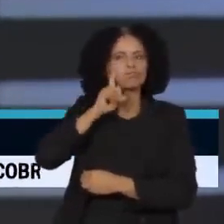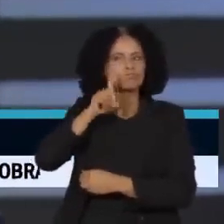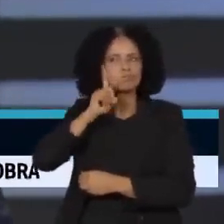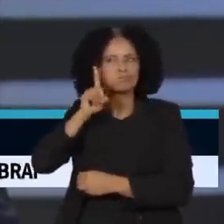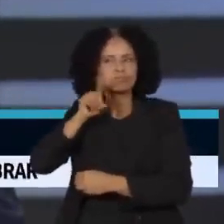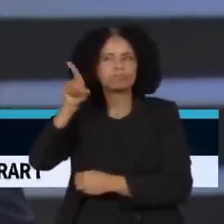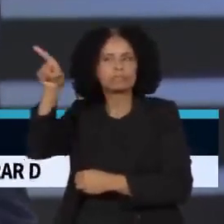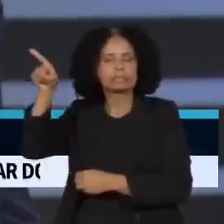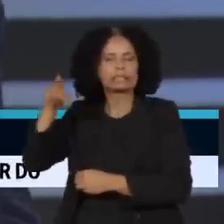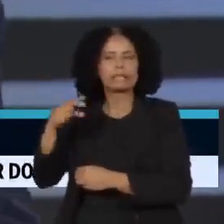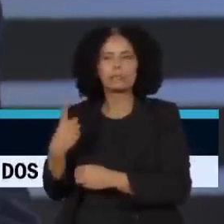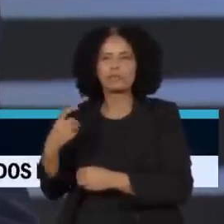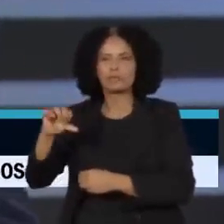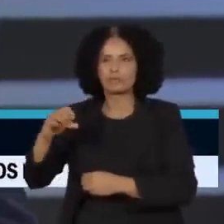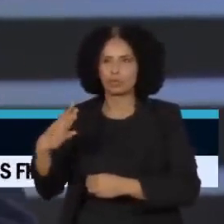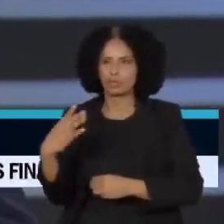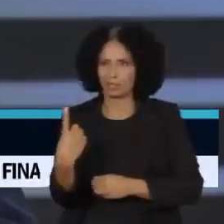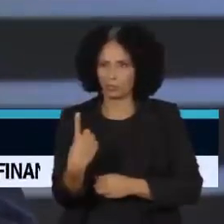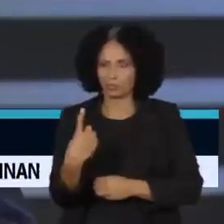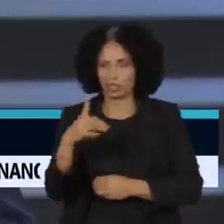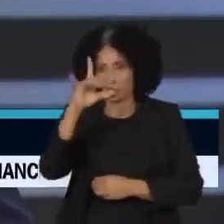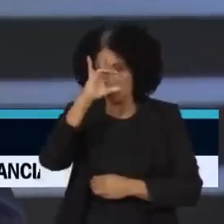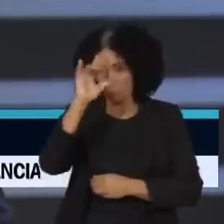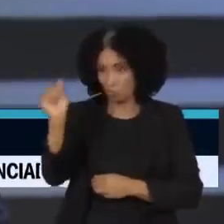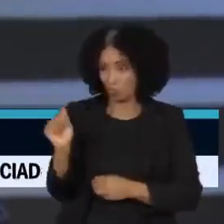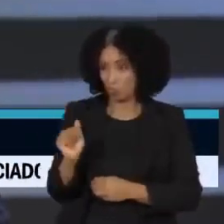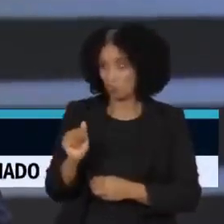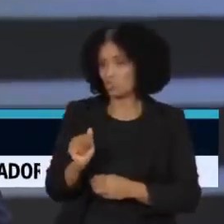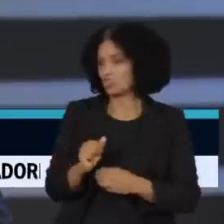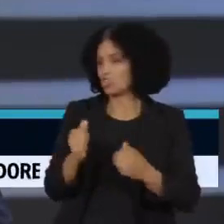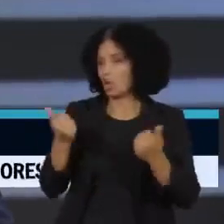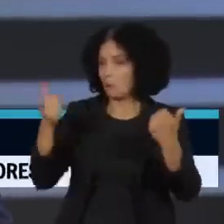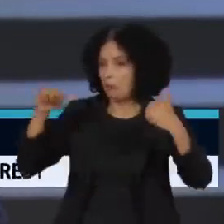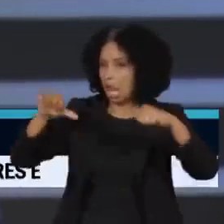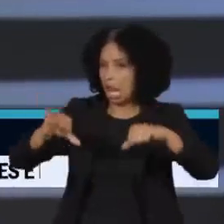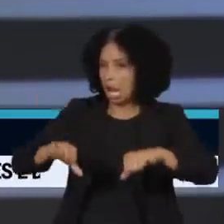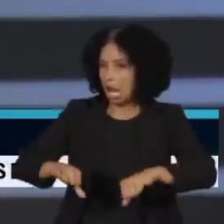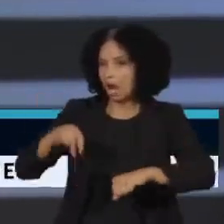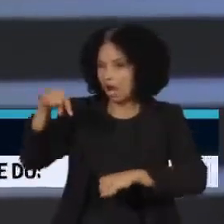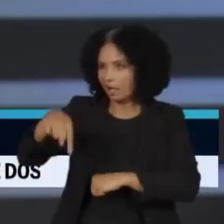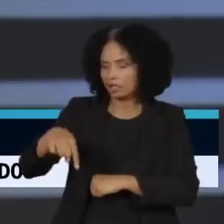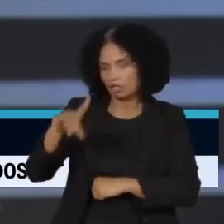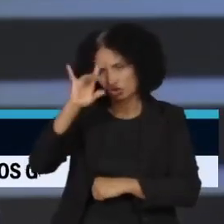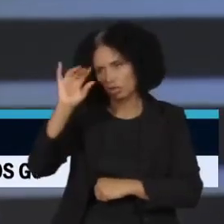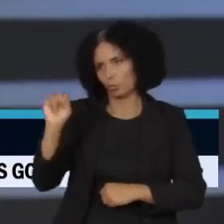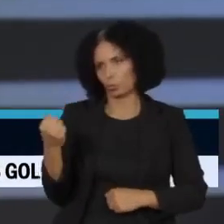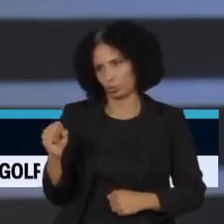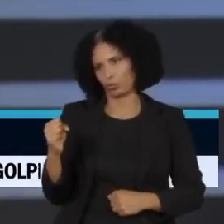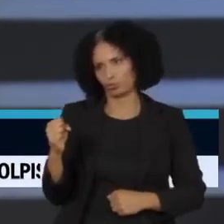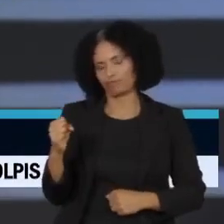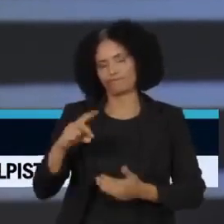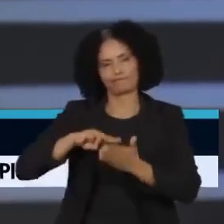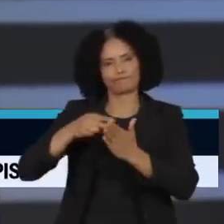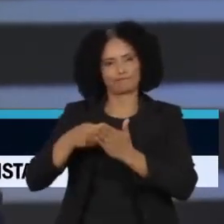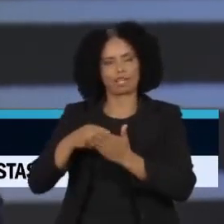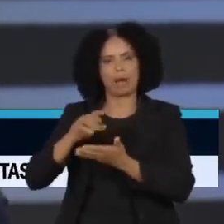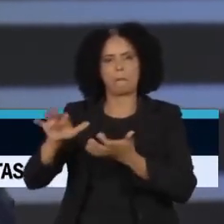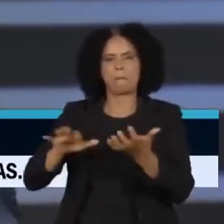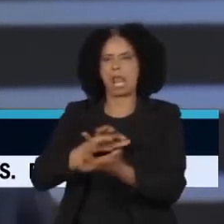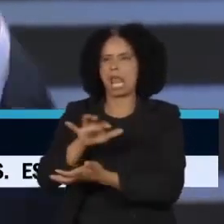per Harbor em 41 o nosso dia da infâmia foi aqui no dia oito de Janeiro tem uma história de